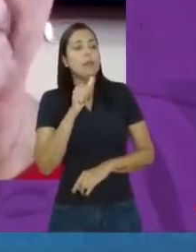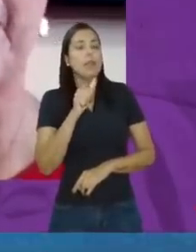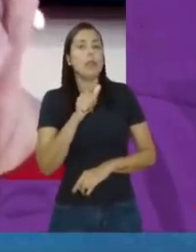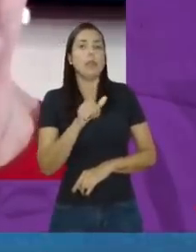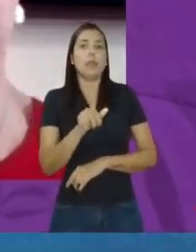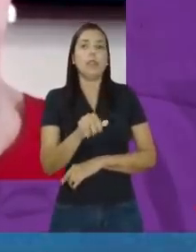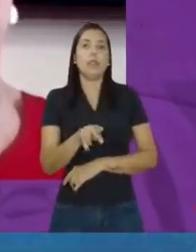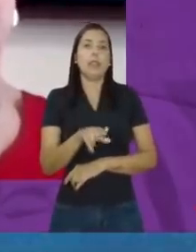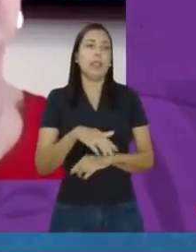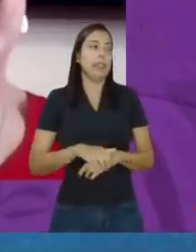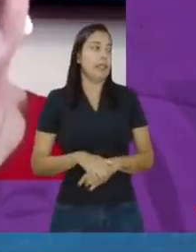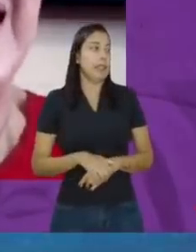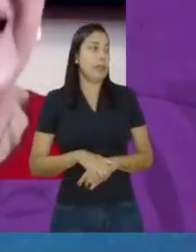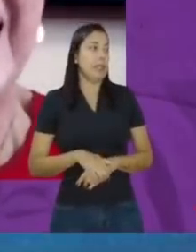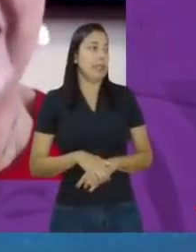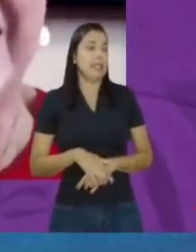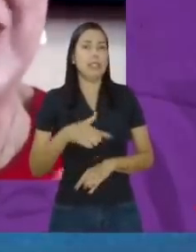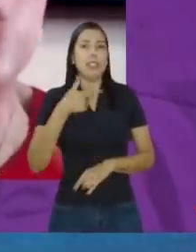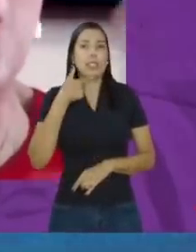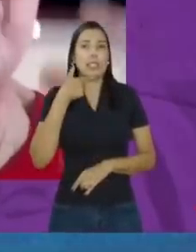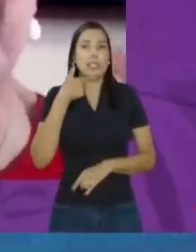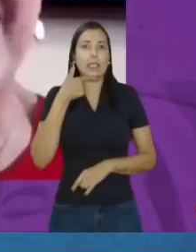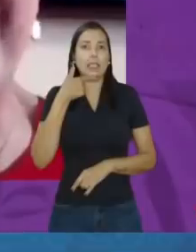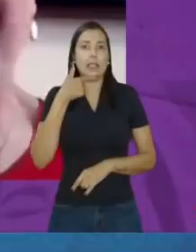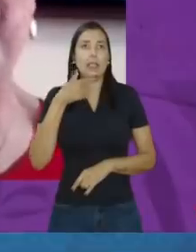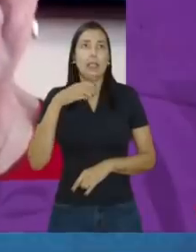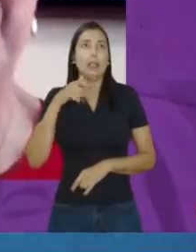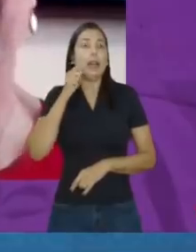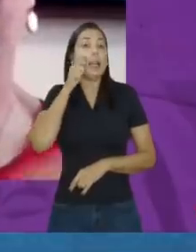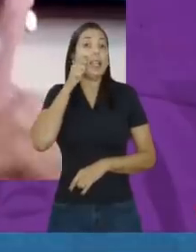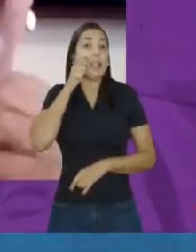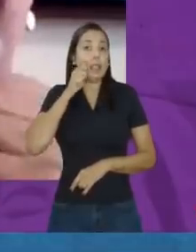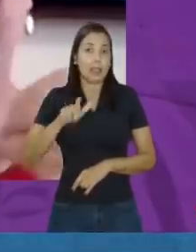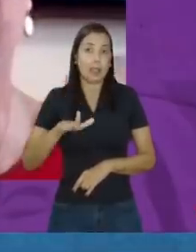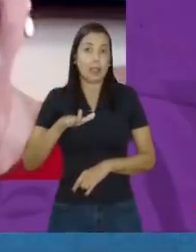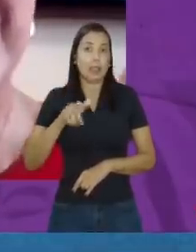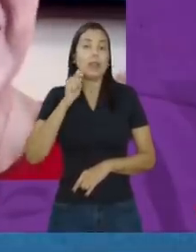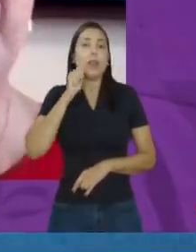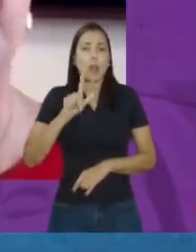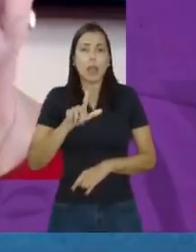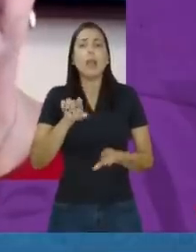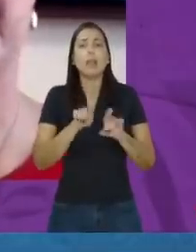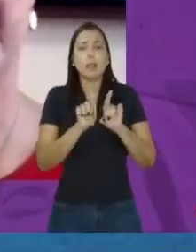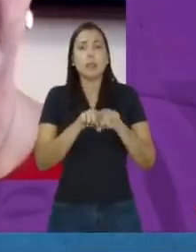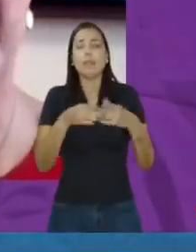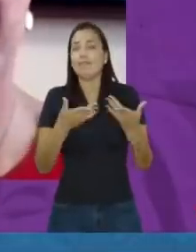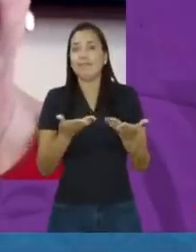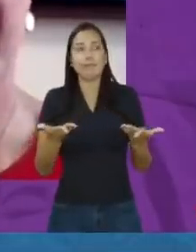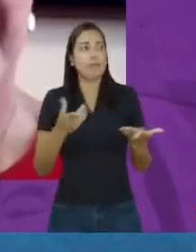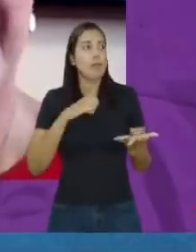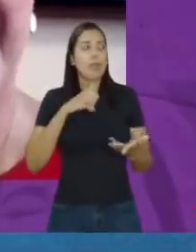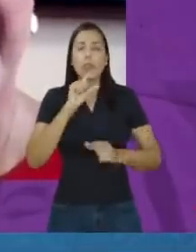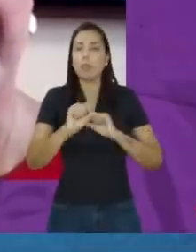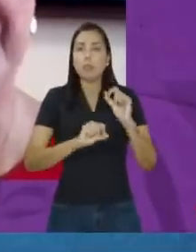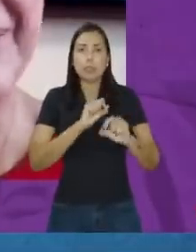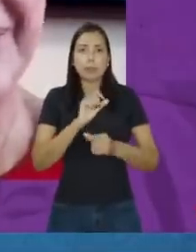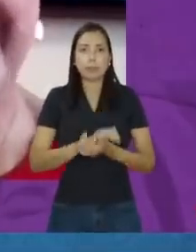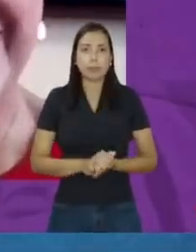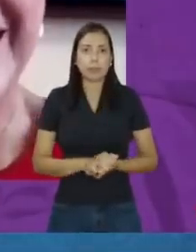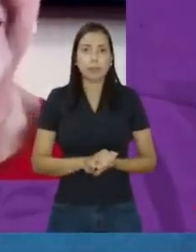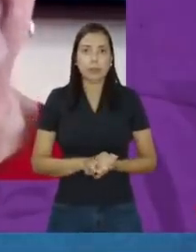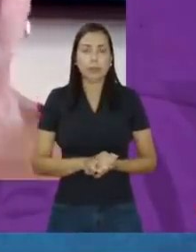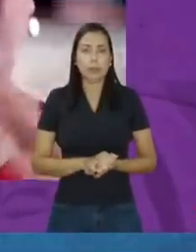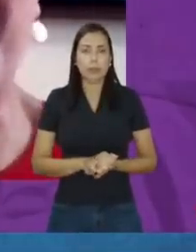pobres, né? É assim. É desqualificado, enfim, né?